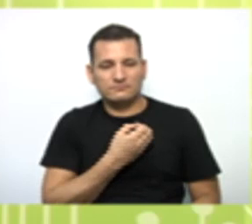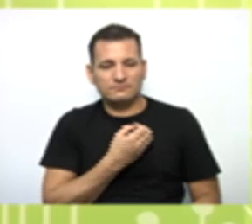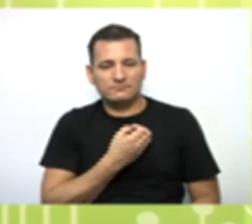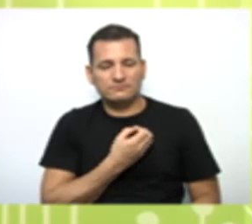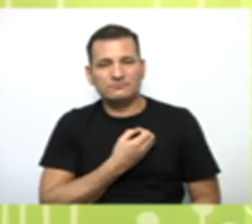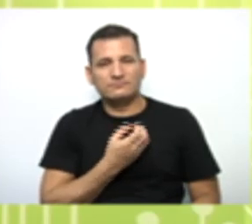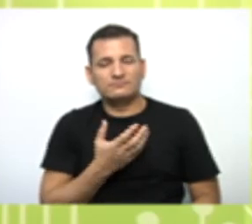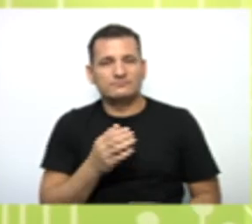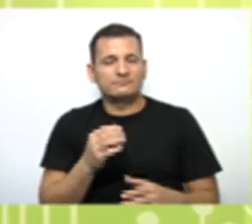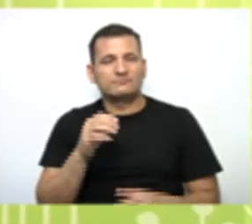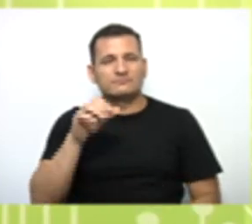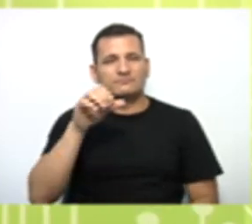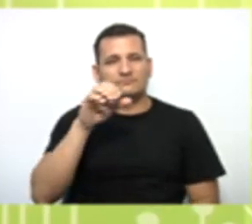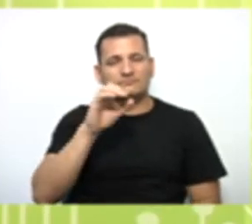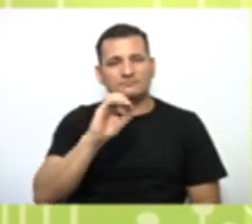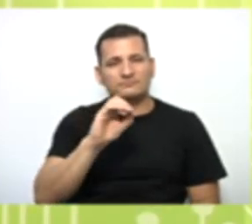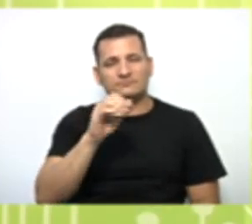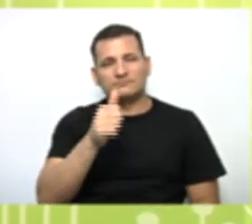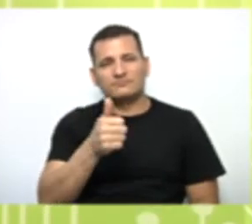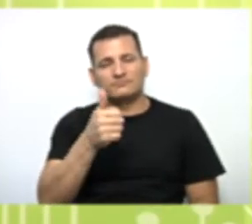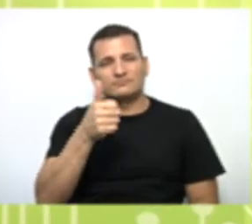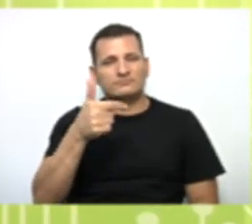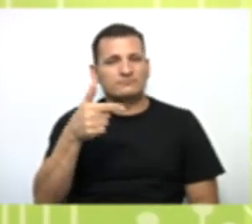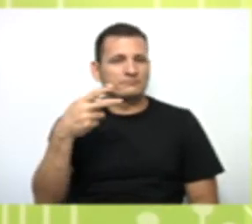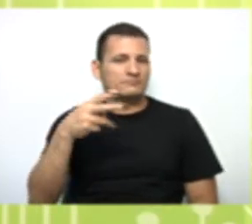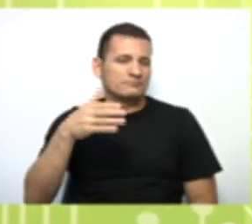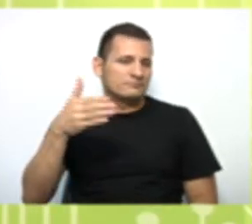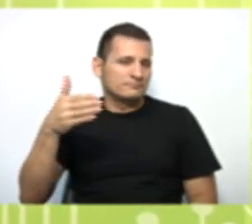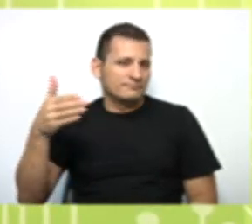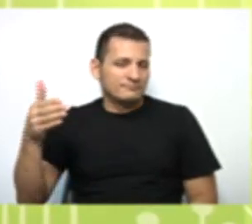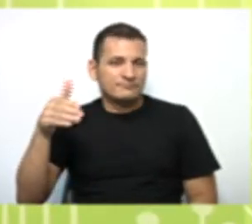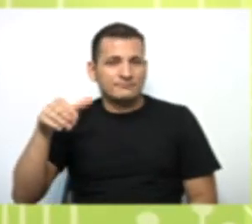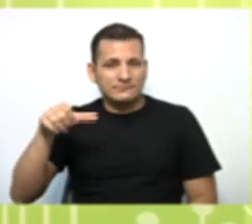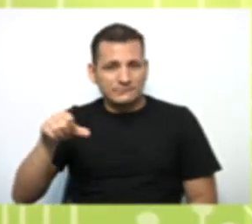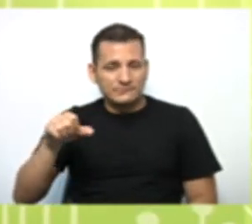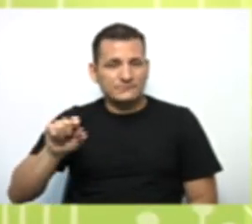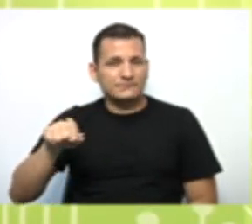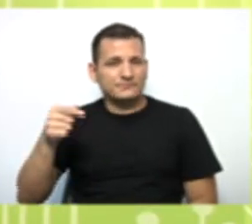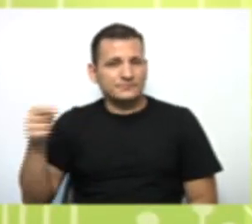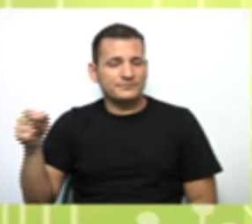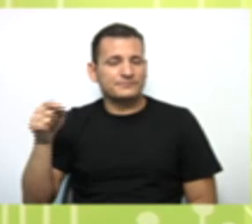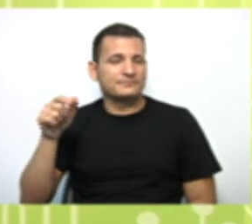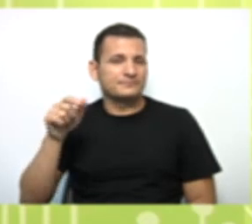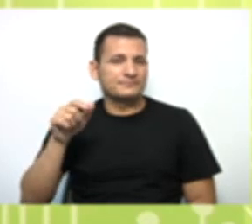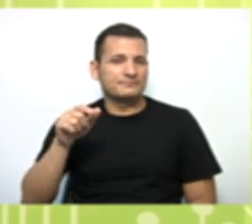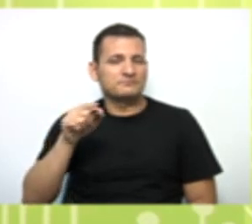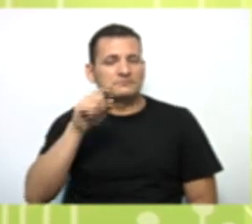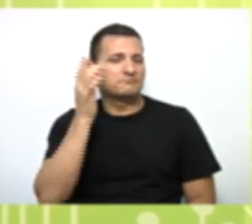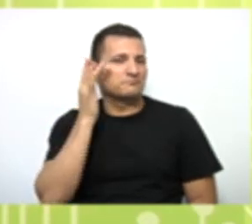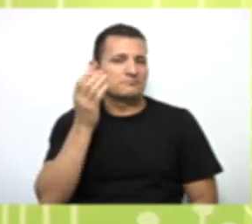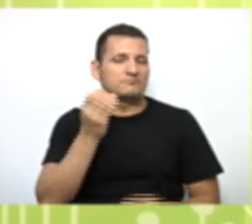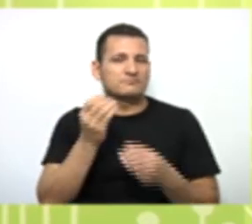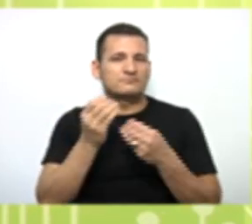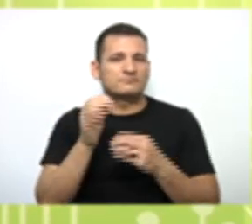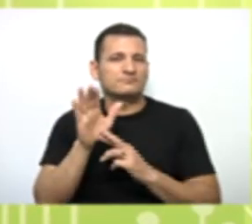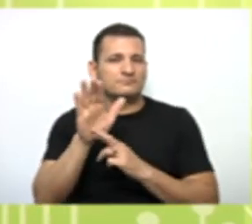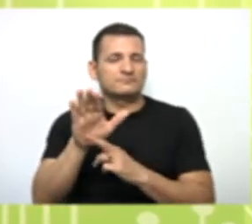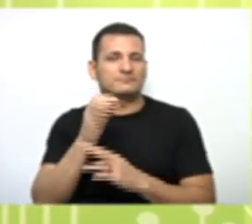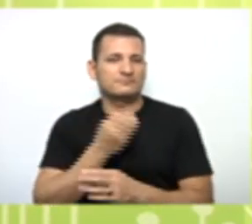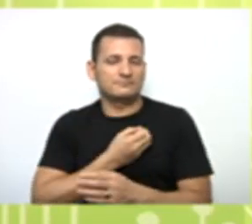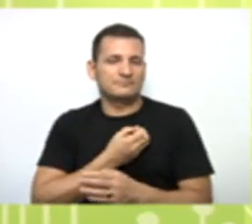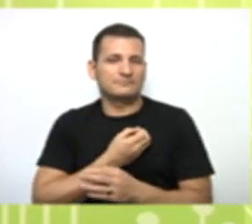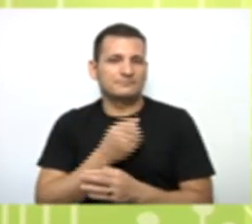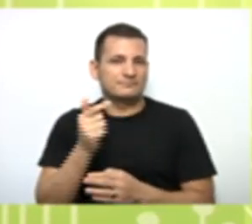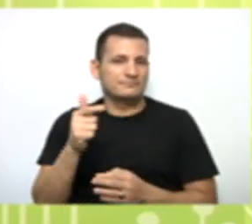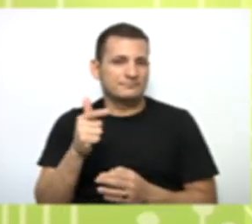contados. 9, 0, 1, 2, 3, chega no 9, aí tem mais um outro número que você não sabe nem representar. A gente não tem essa